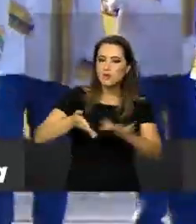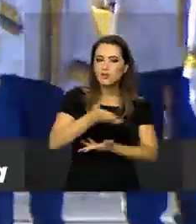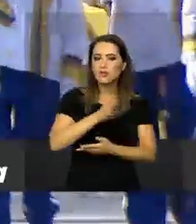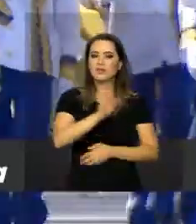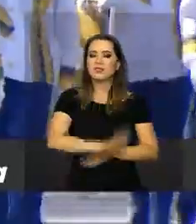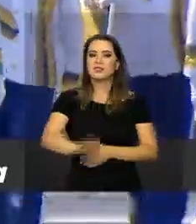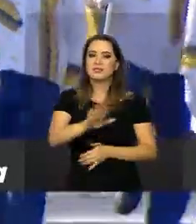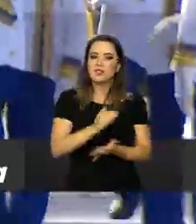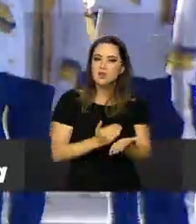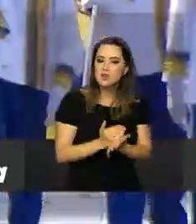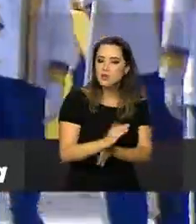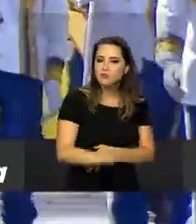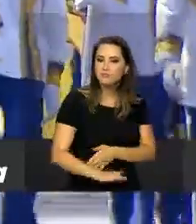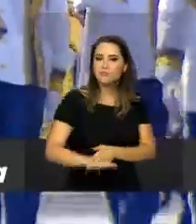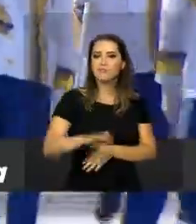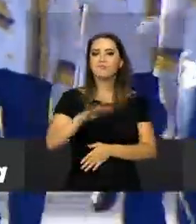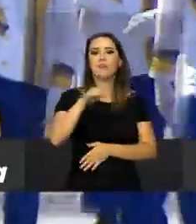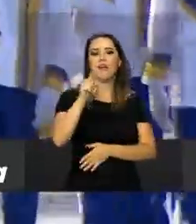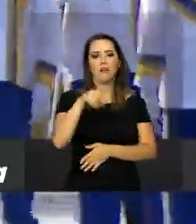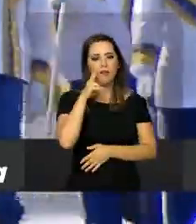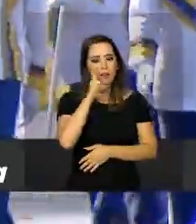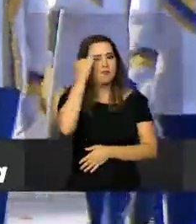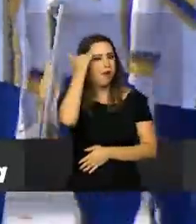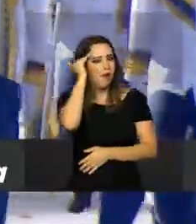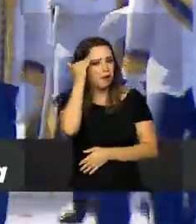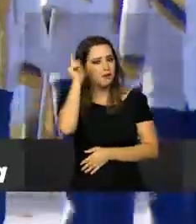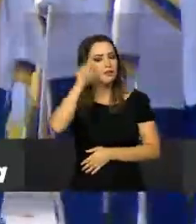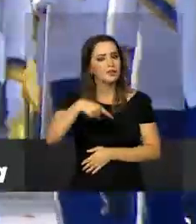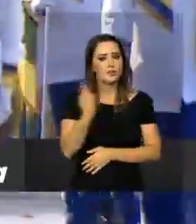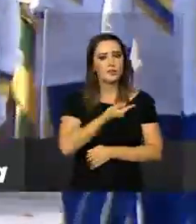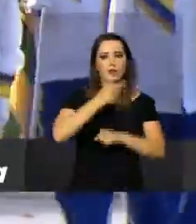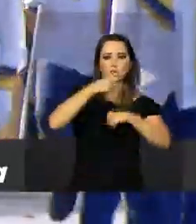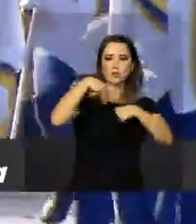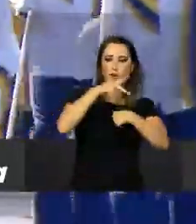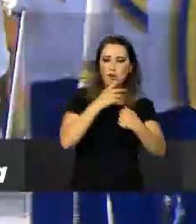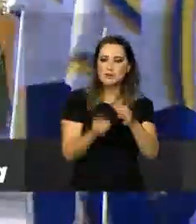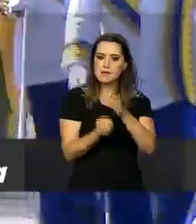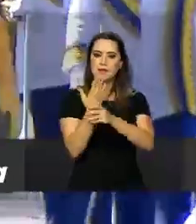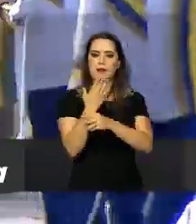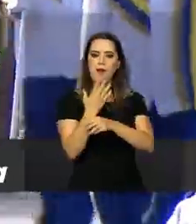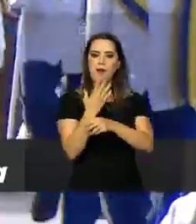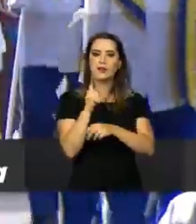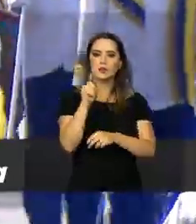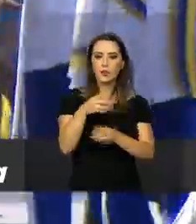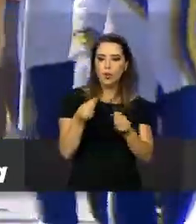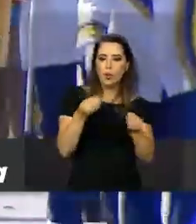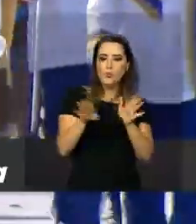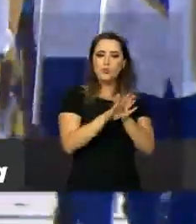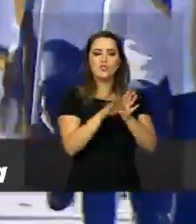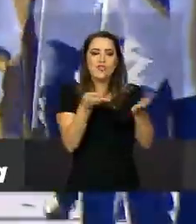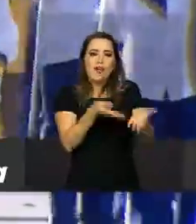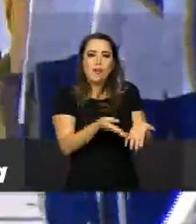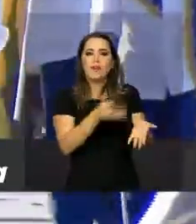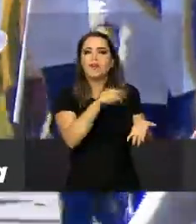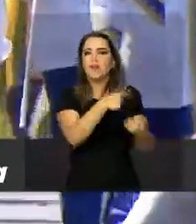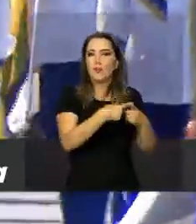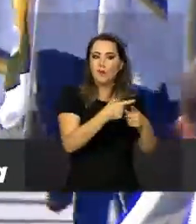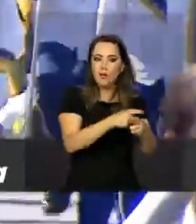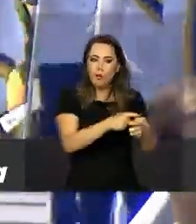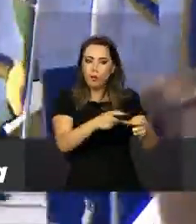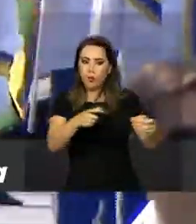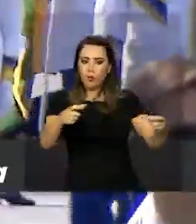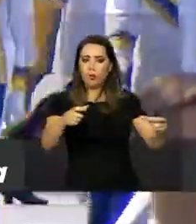desde cedo e eles começarem a entender como o nosso país foi criado, como nós chegamos até aqui, como o nosso país ele é tão